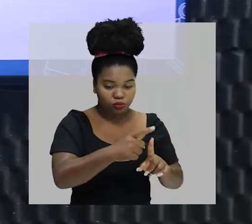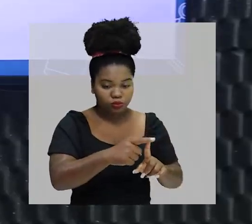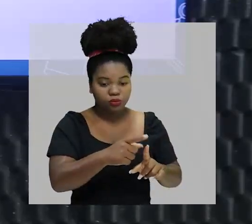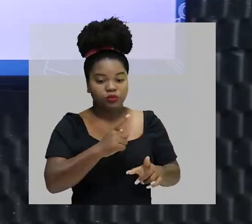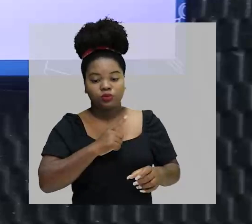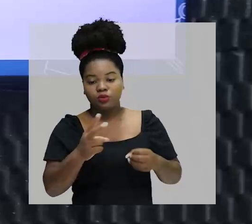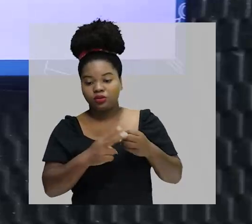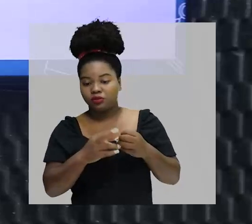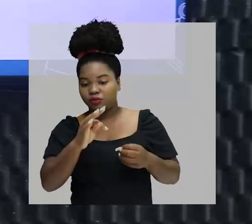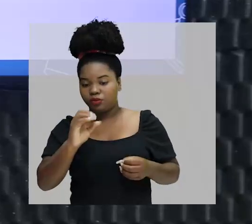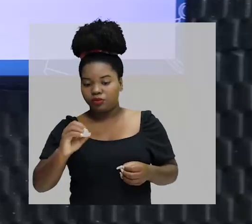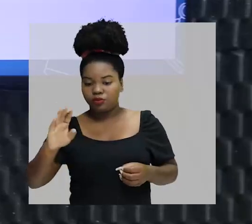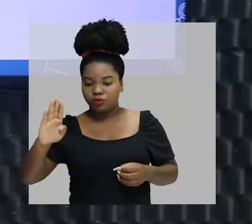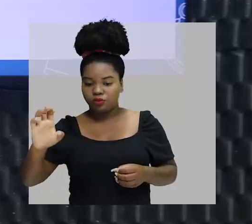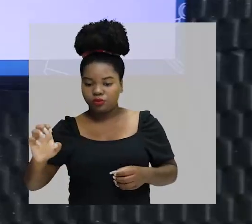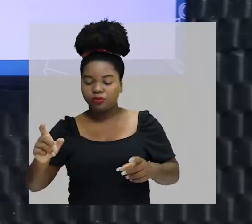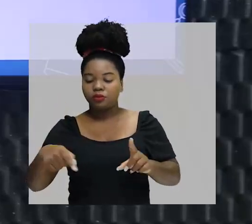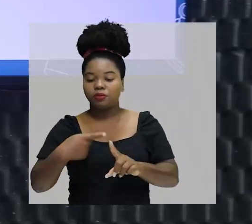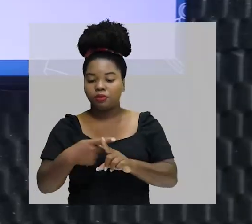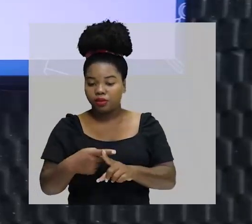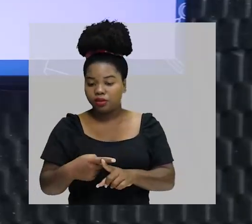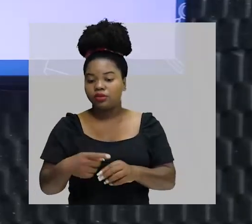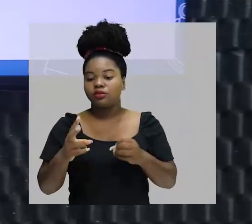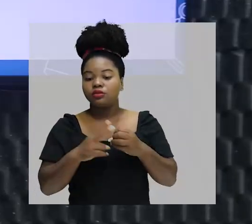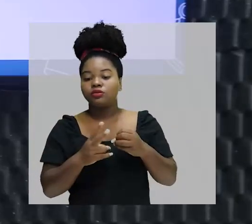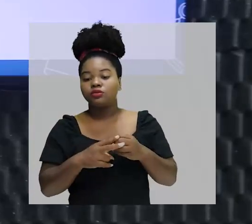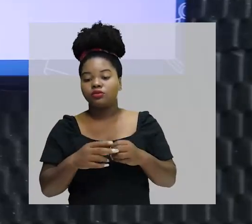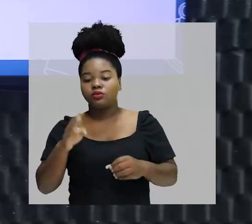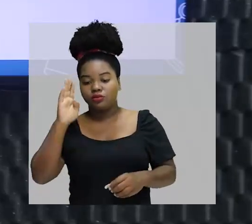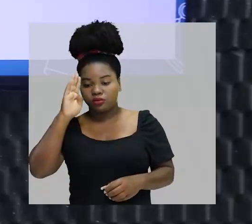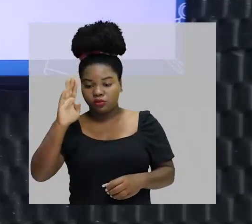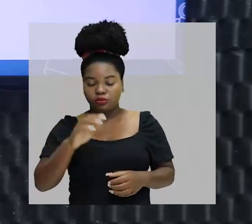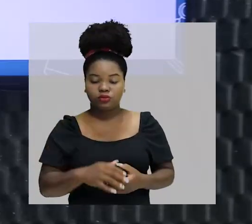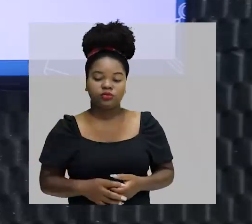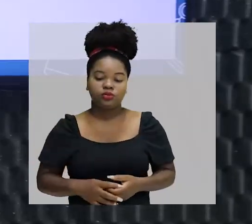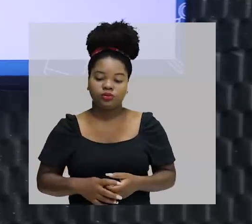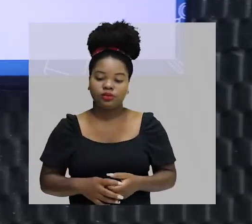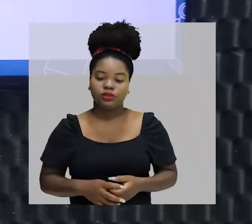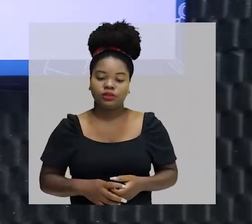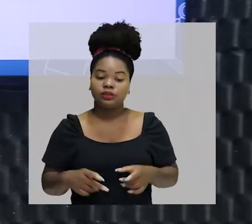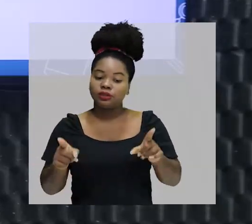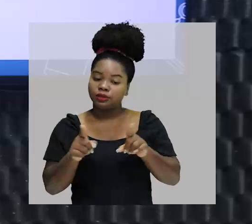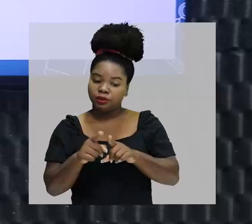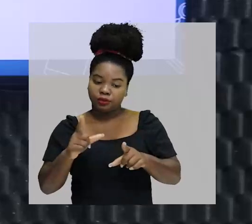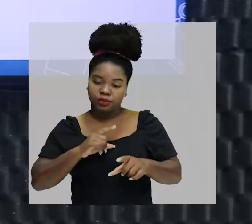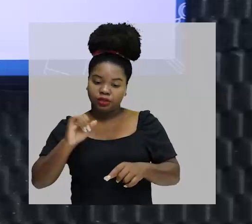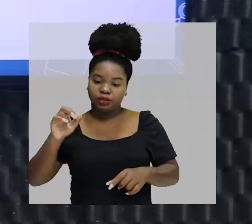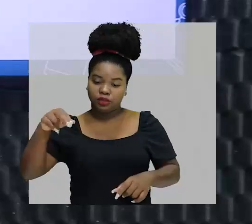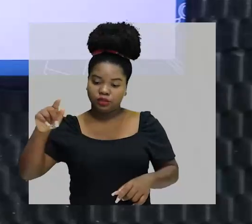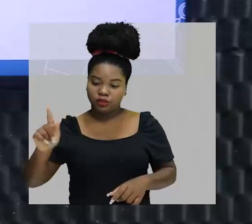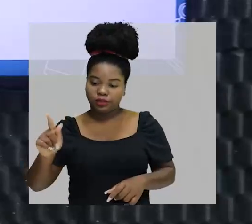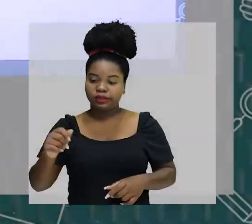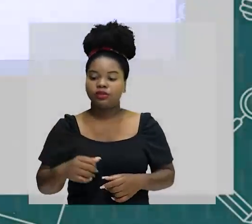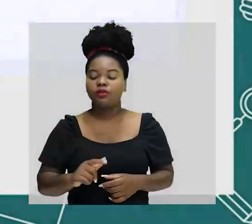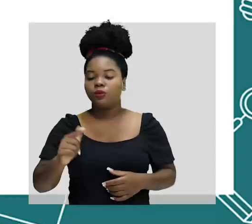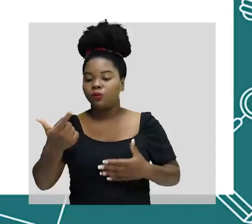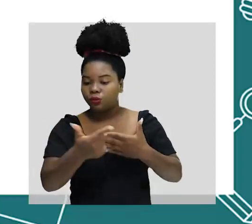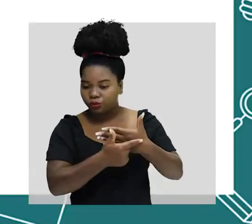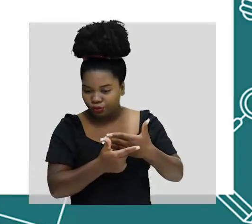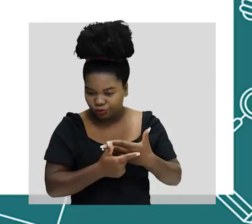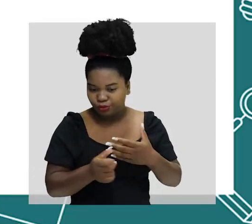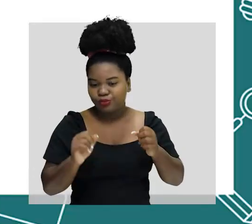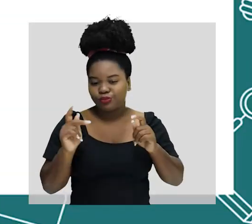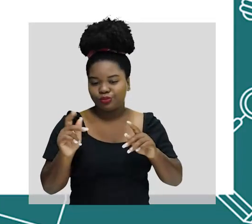tem o verbo to be, mais o verbo principal indicando a ação em andamento, e nós temos o ING fazendo